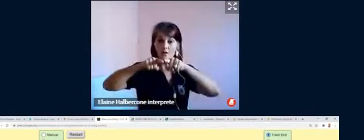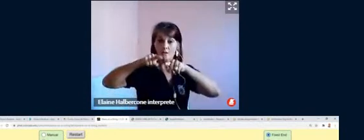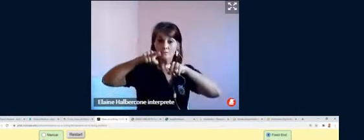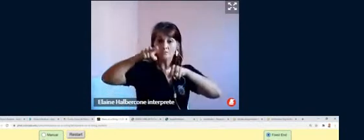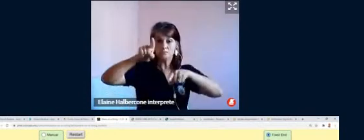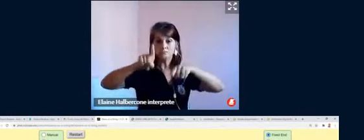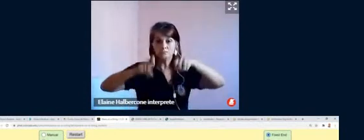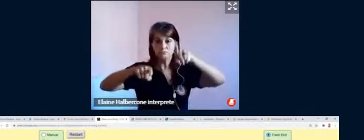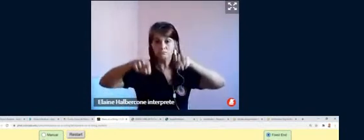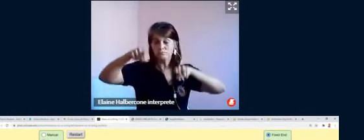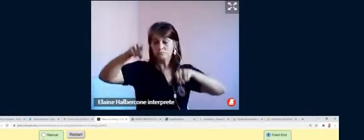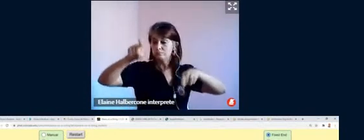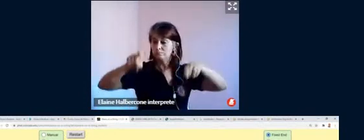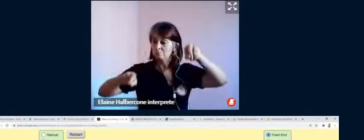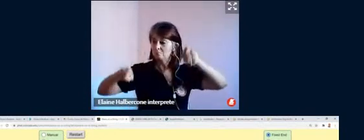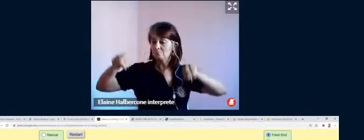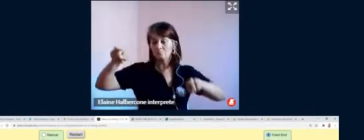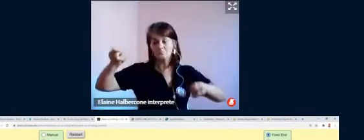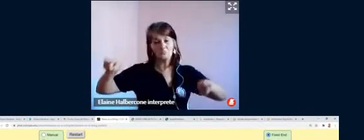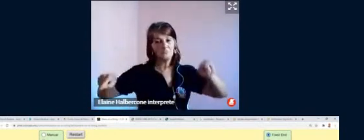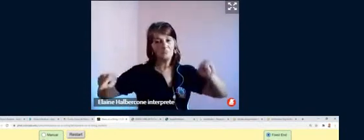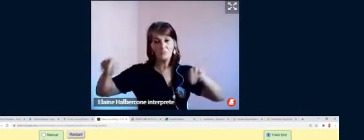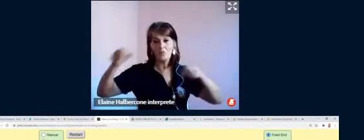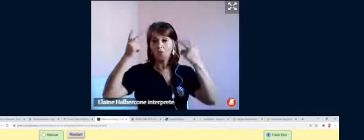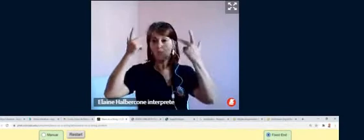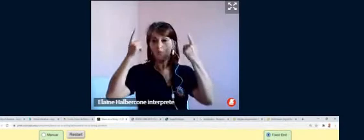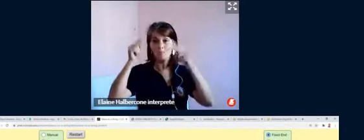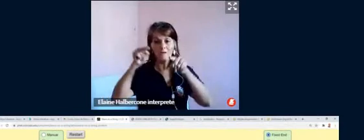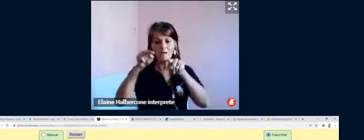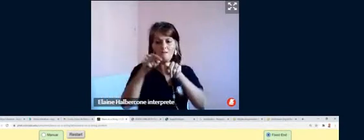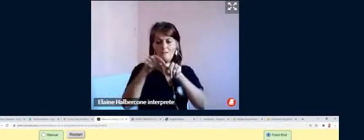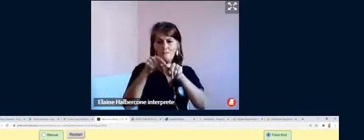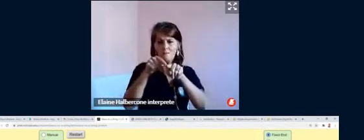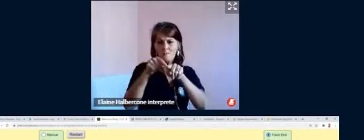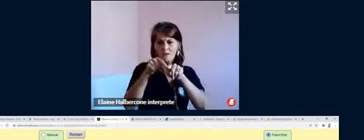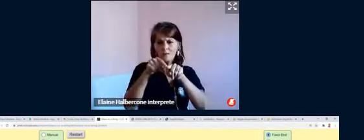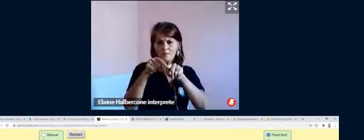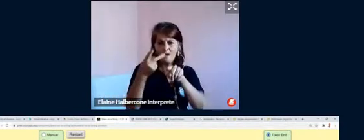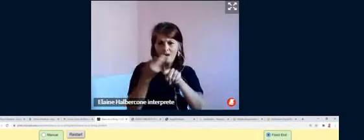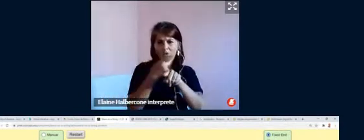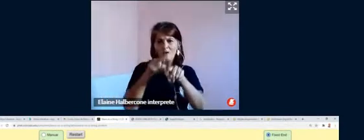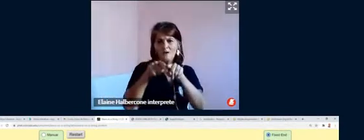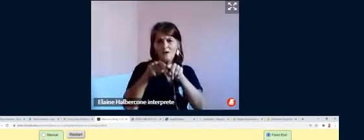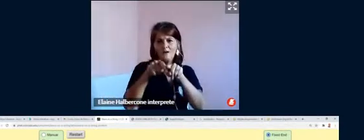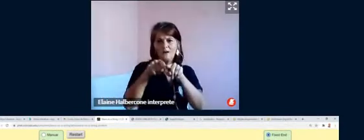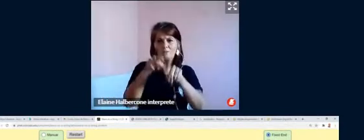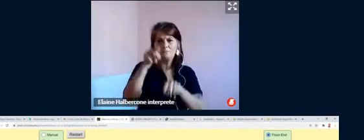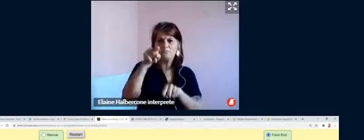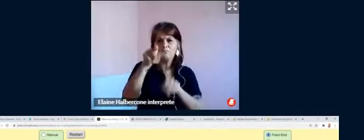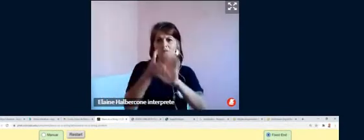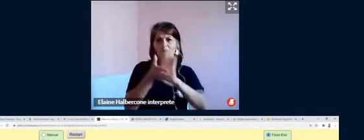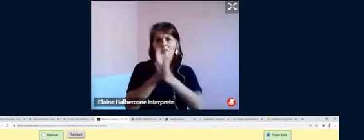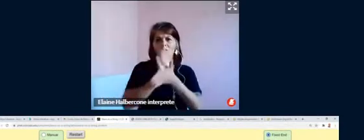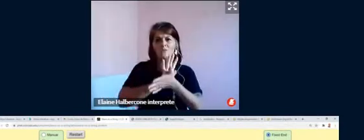nada tivesse acontecido. É só naquele instante que acontece a interferência destrutiva. Só